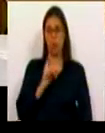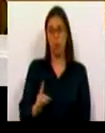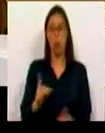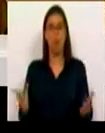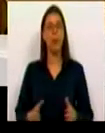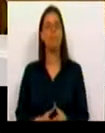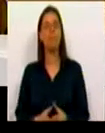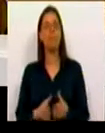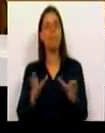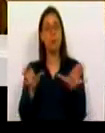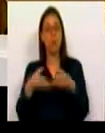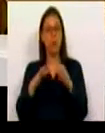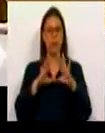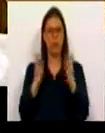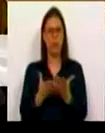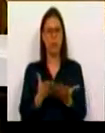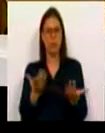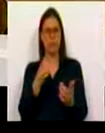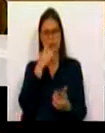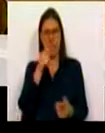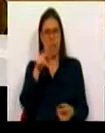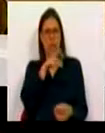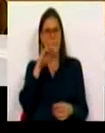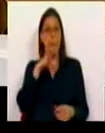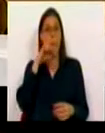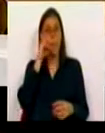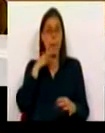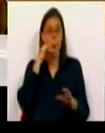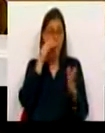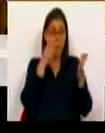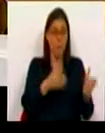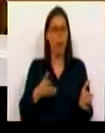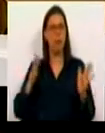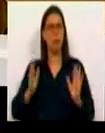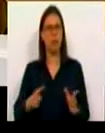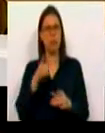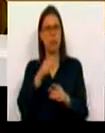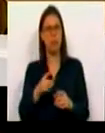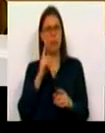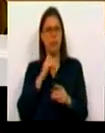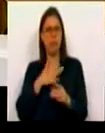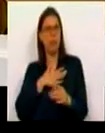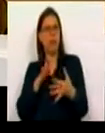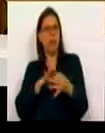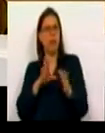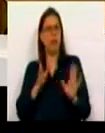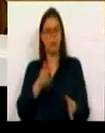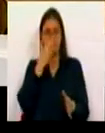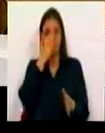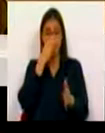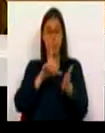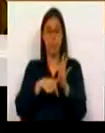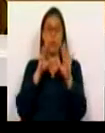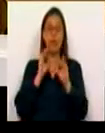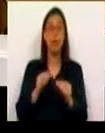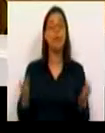representantes ao Conselho Geral. Parece-nos errado. Os pais são pais, mas não precisam desse paternalismo, Sr. Deputado. Quanto ao